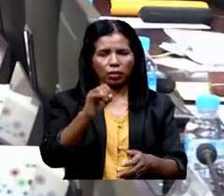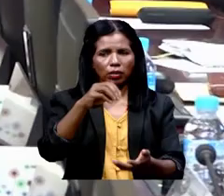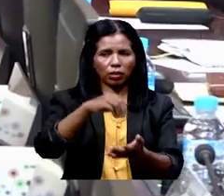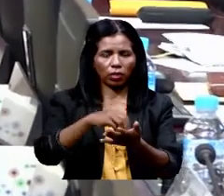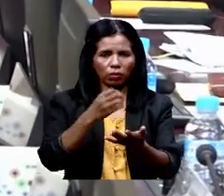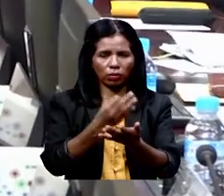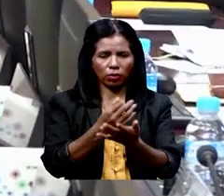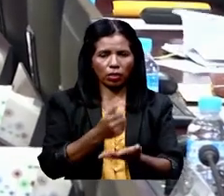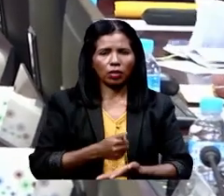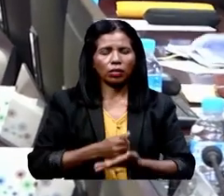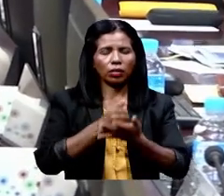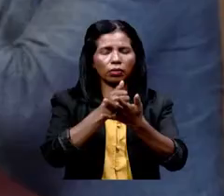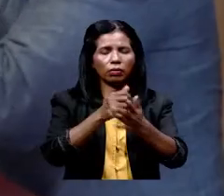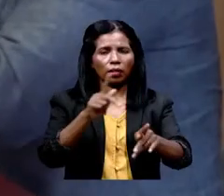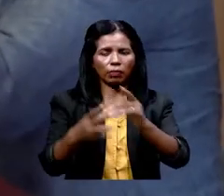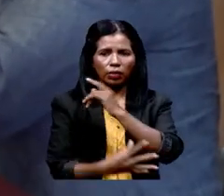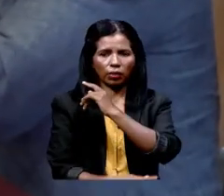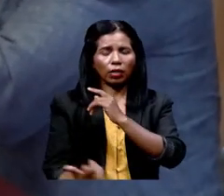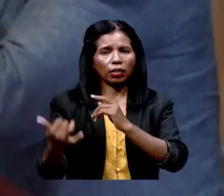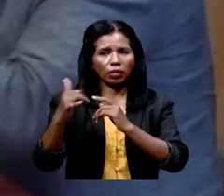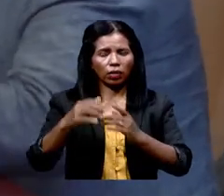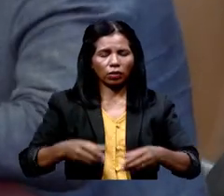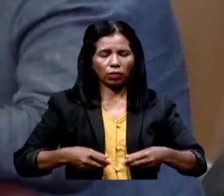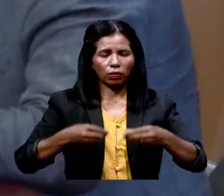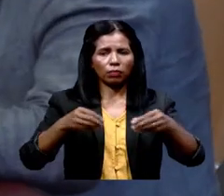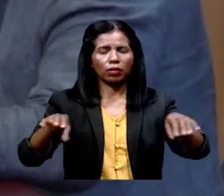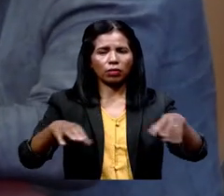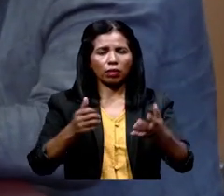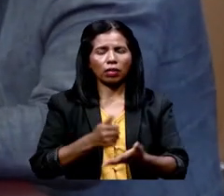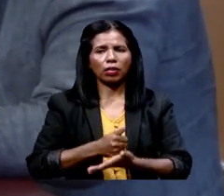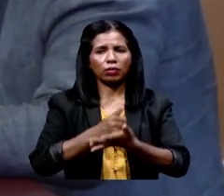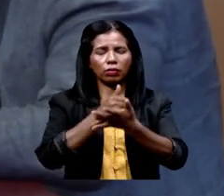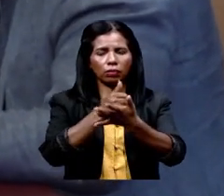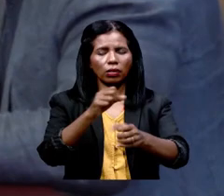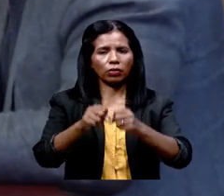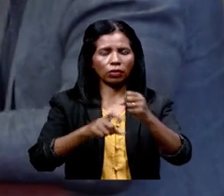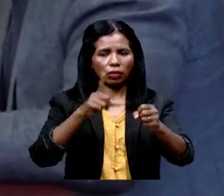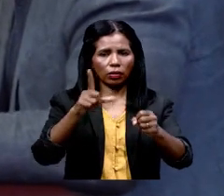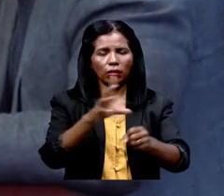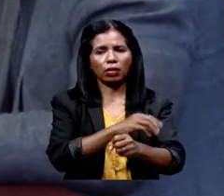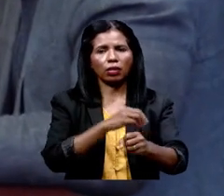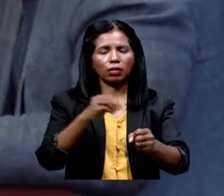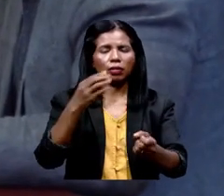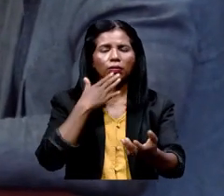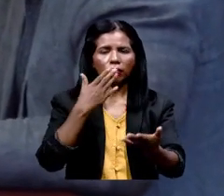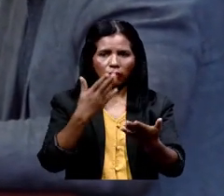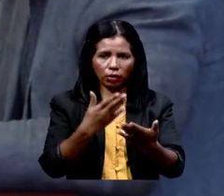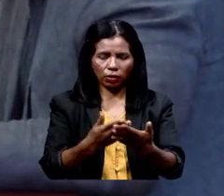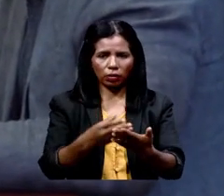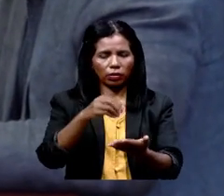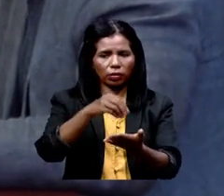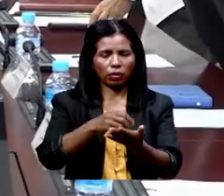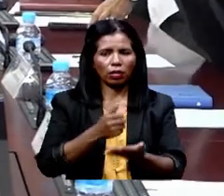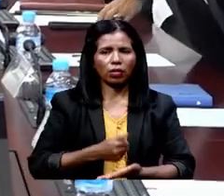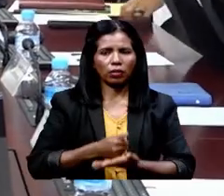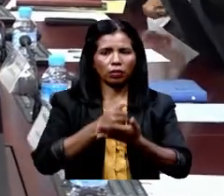subsídio apoio pontual ba vulnerável sirane at fomos serviço assistência social com meios nebe adequado, onde garante